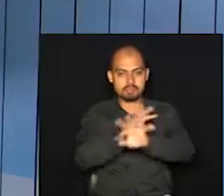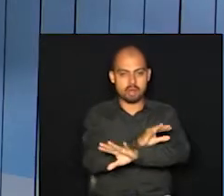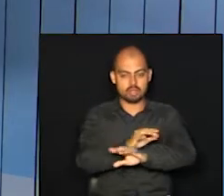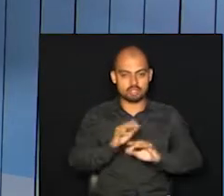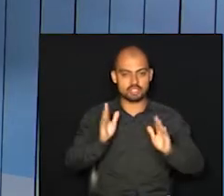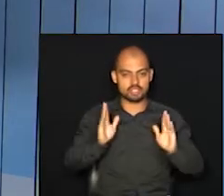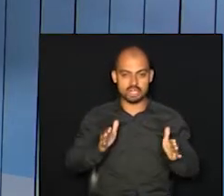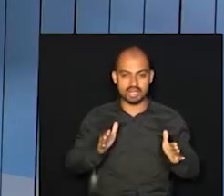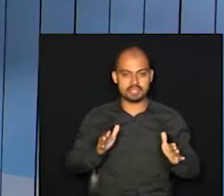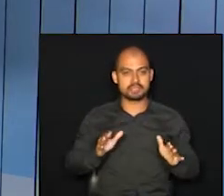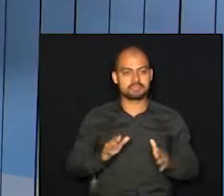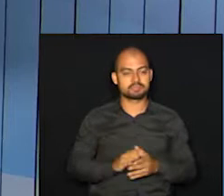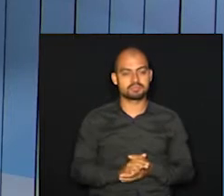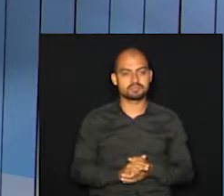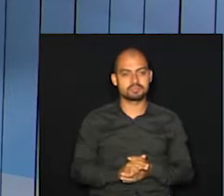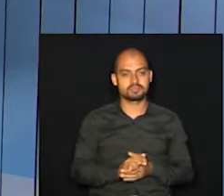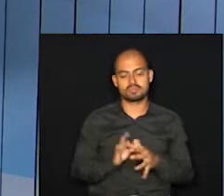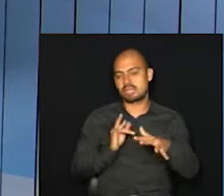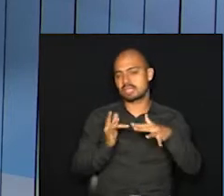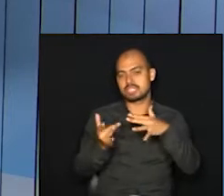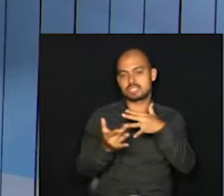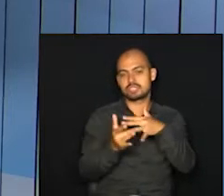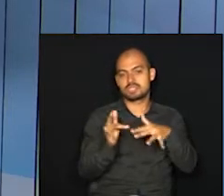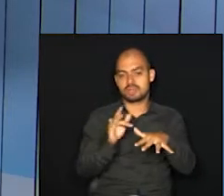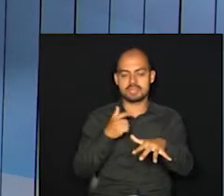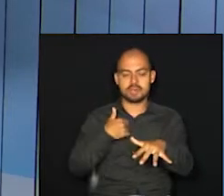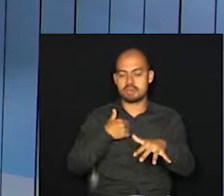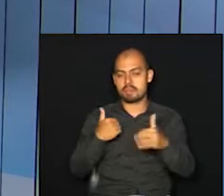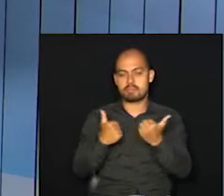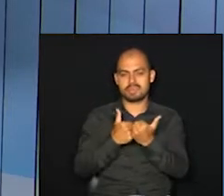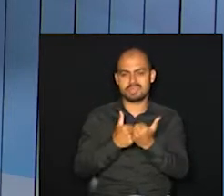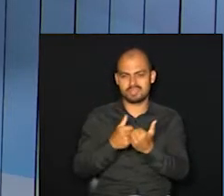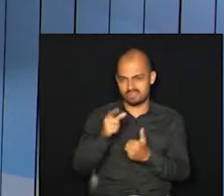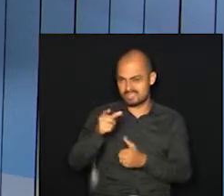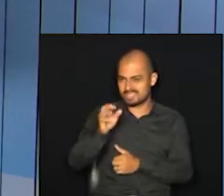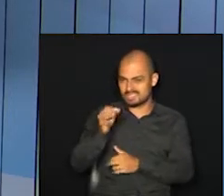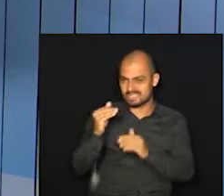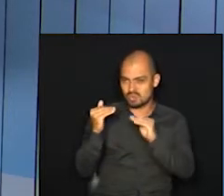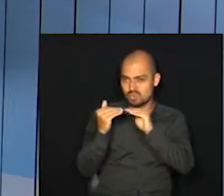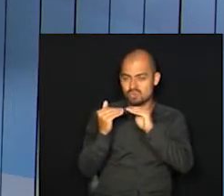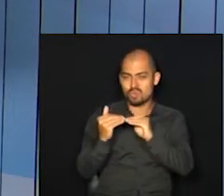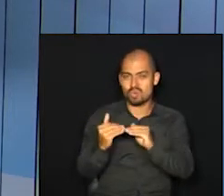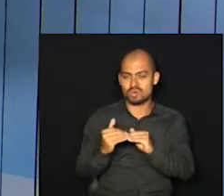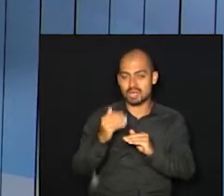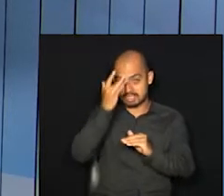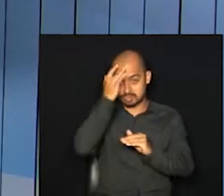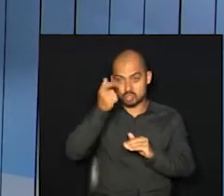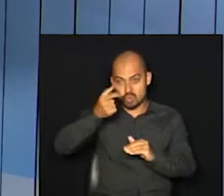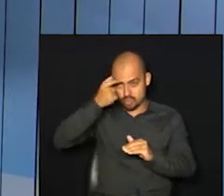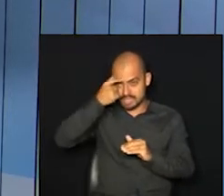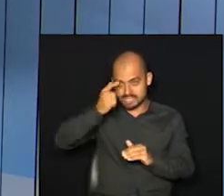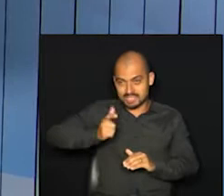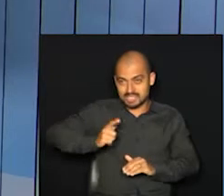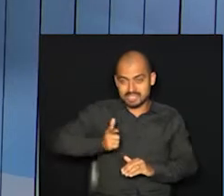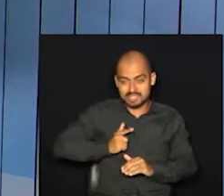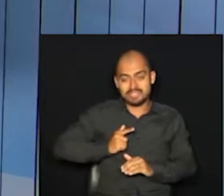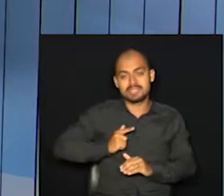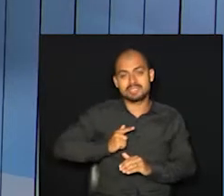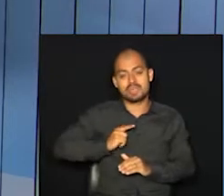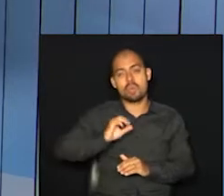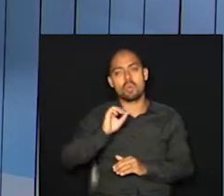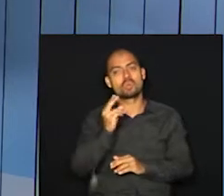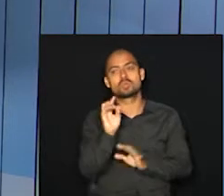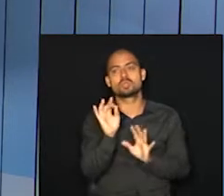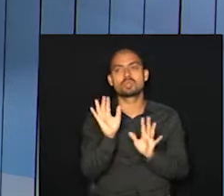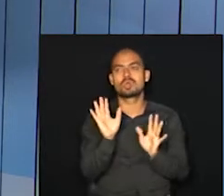na minha rede social, então eu já fiz a minha parte. Até que ponto você acha que as pessoas estão tendo consciência do que está acontecendo ou só de,